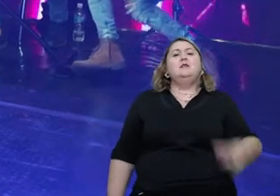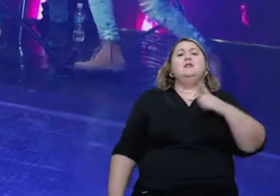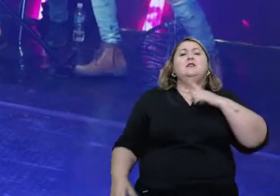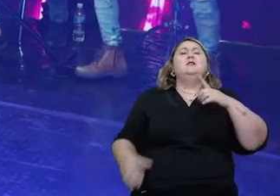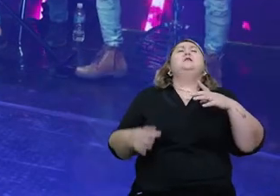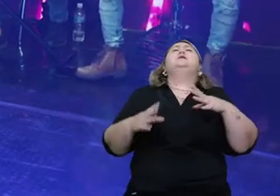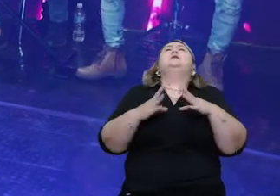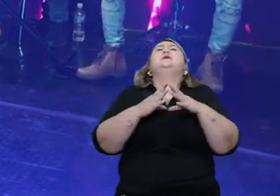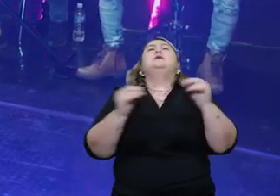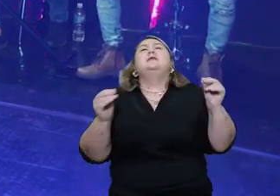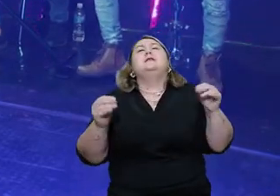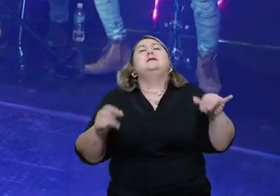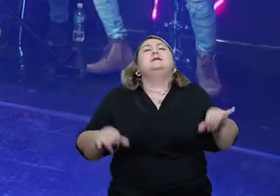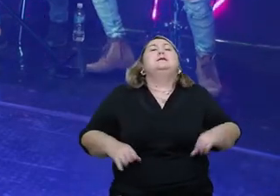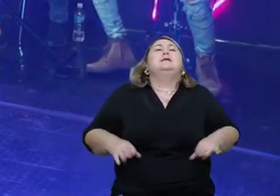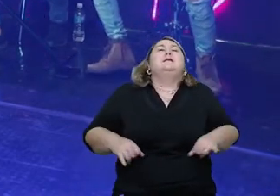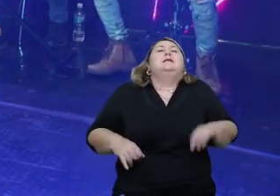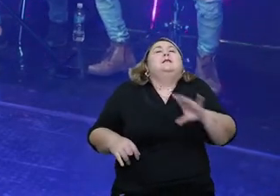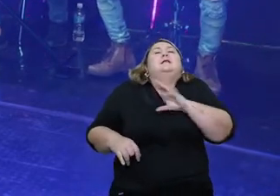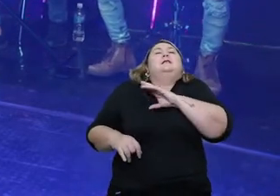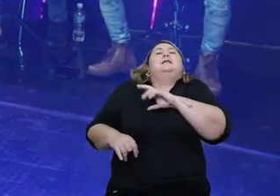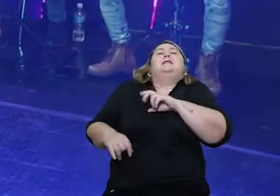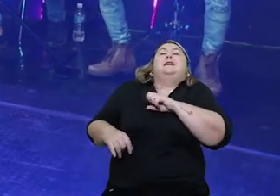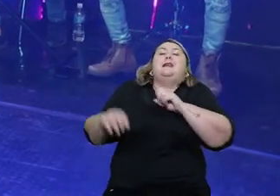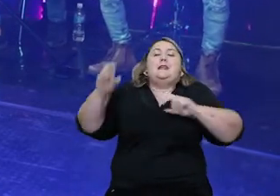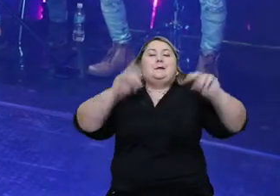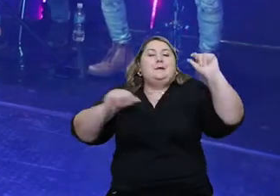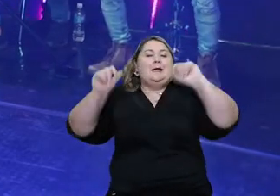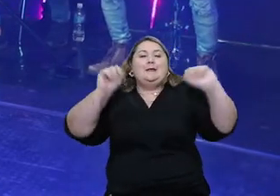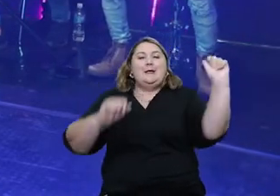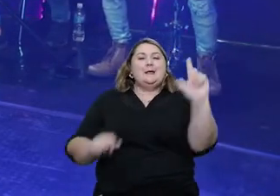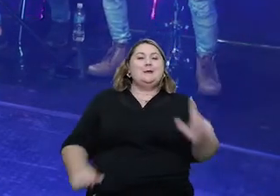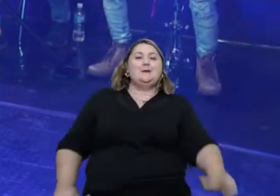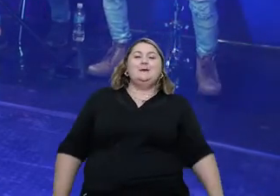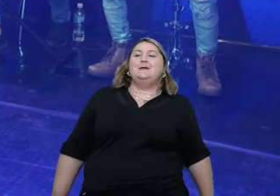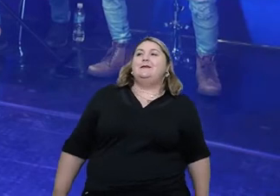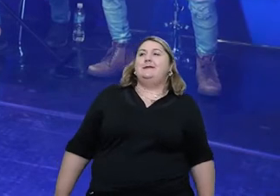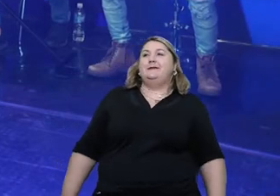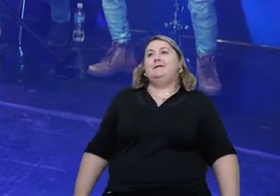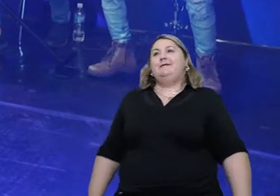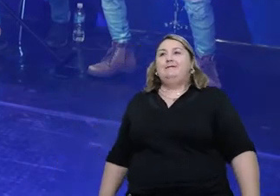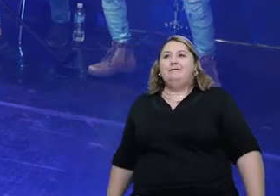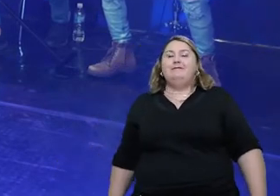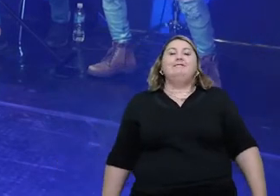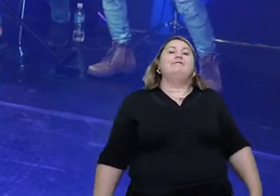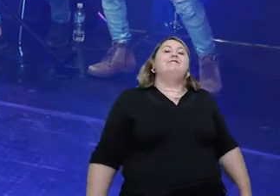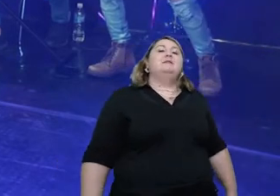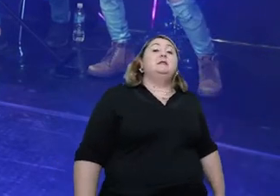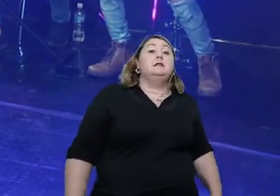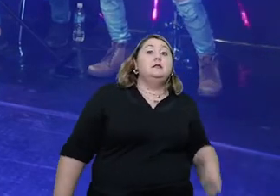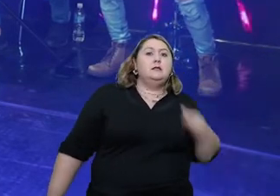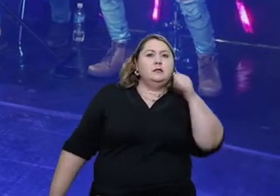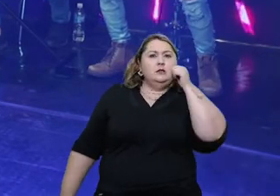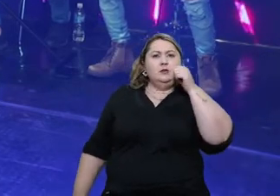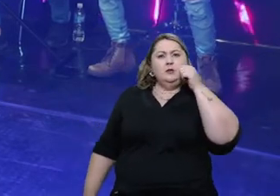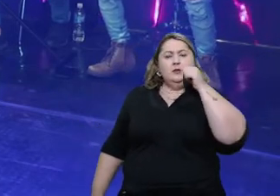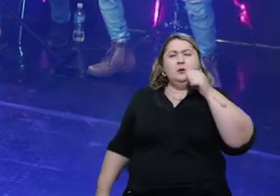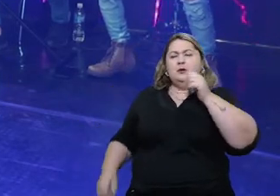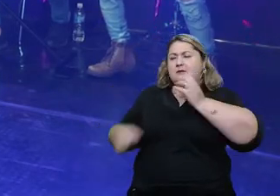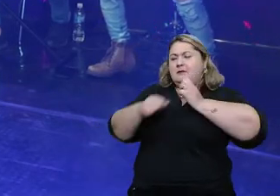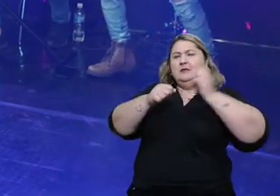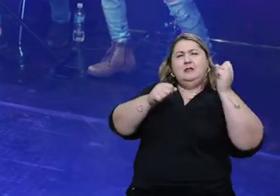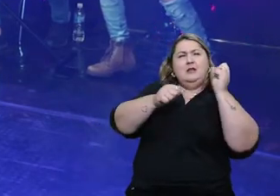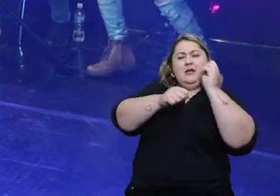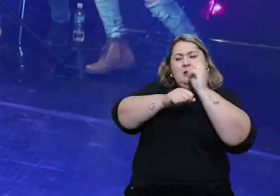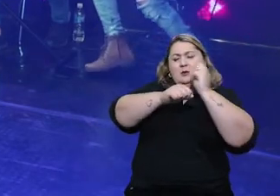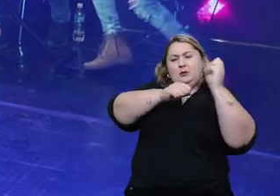Vim curar a dor desse mal de amor na boate azul. E quando a